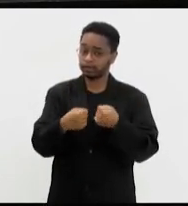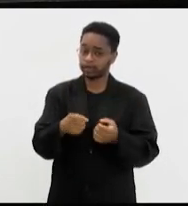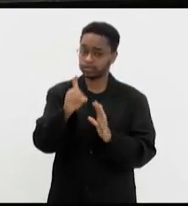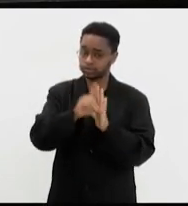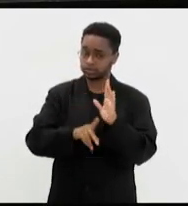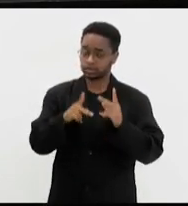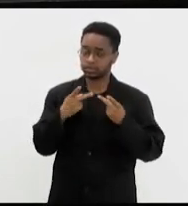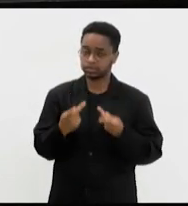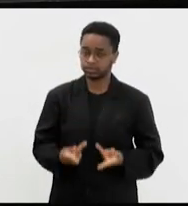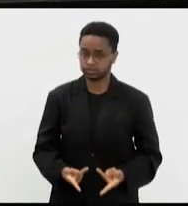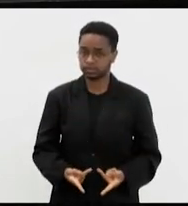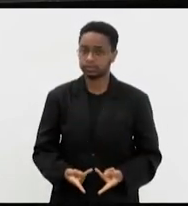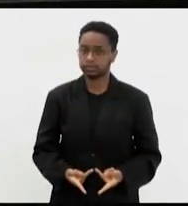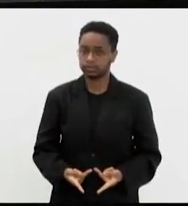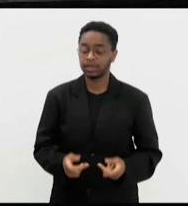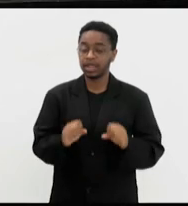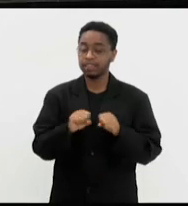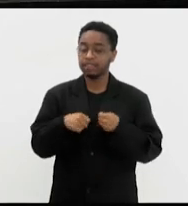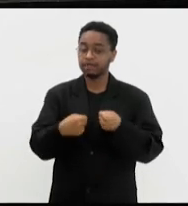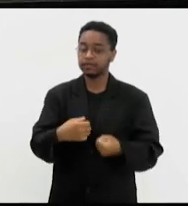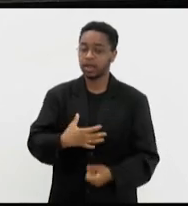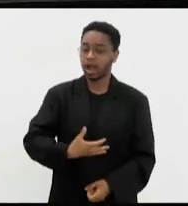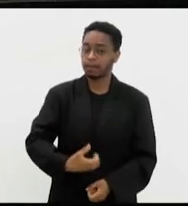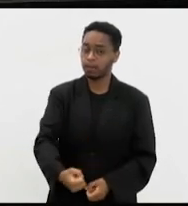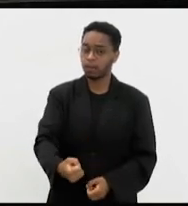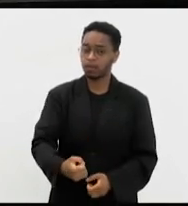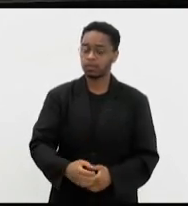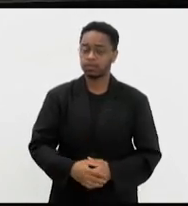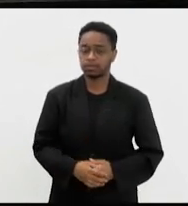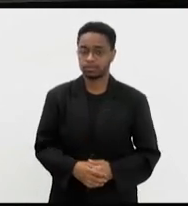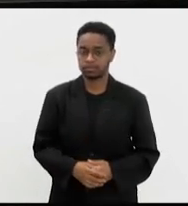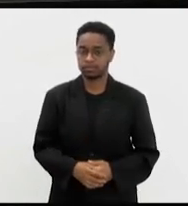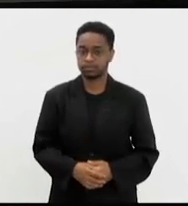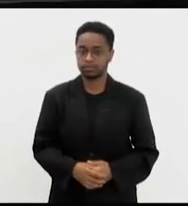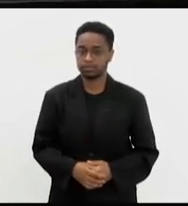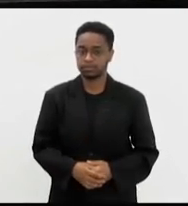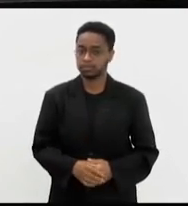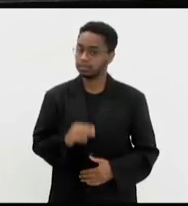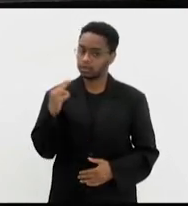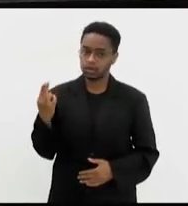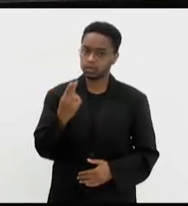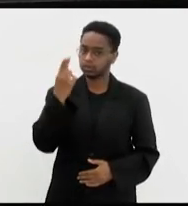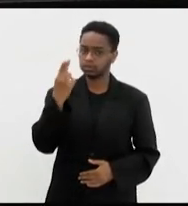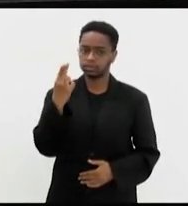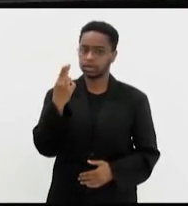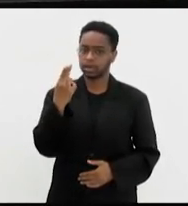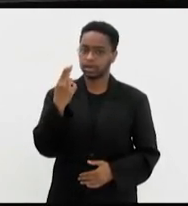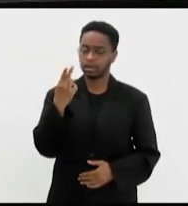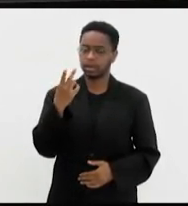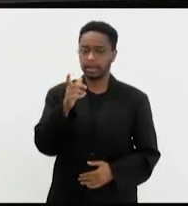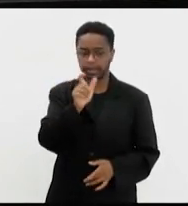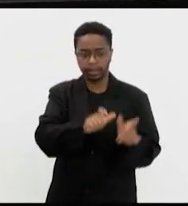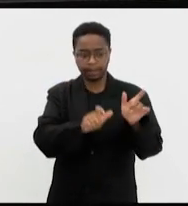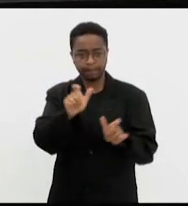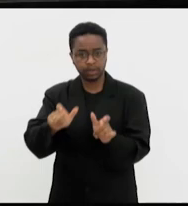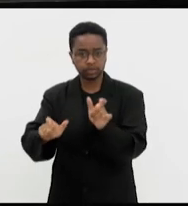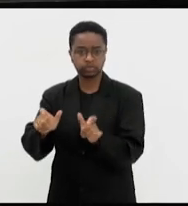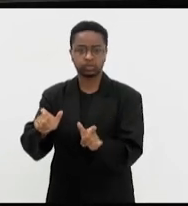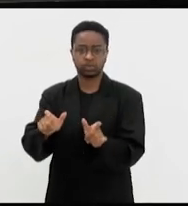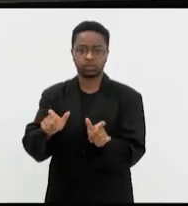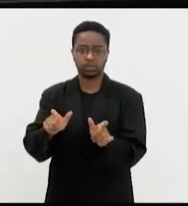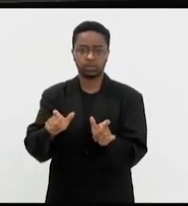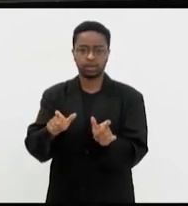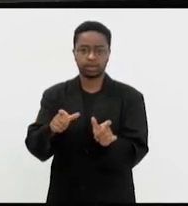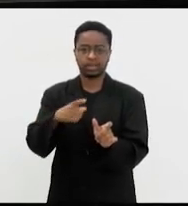Humanos defenderem o aborto não é possível que essas pessoas na melhor